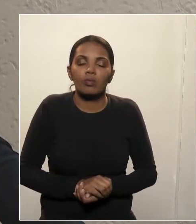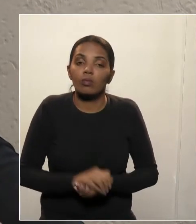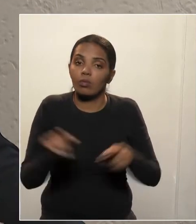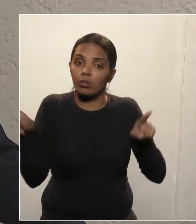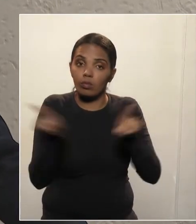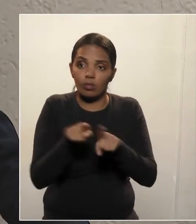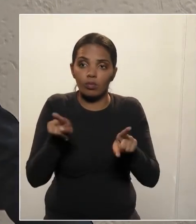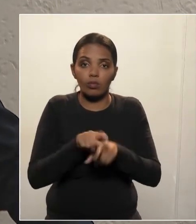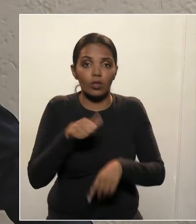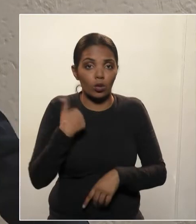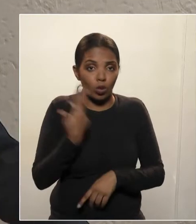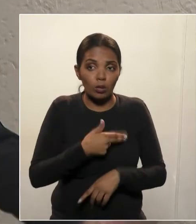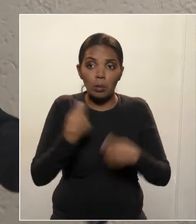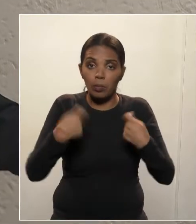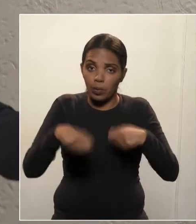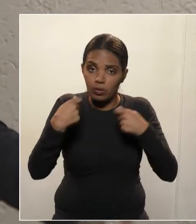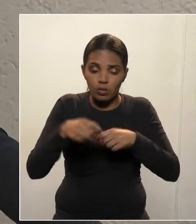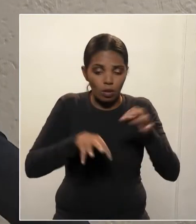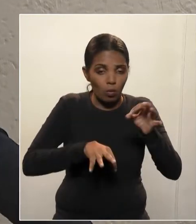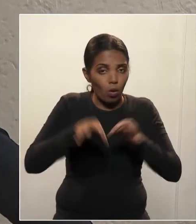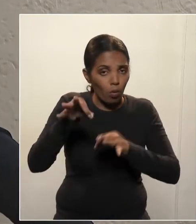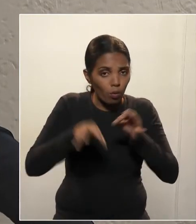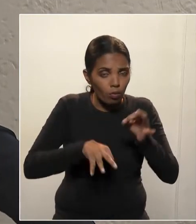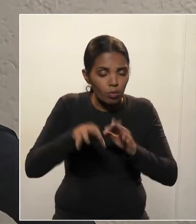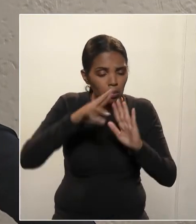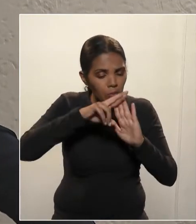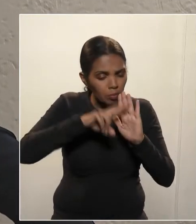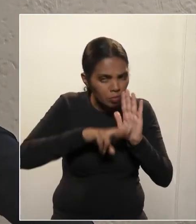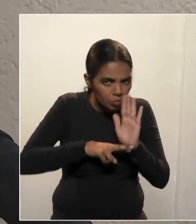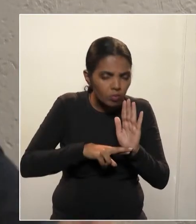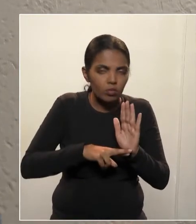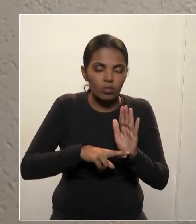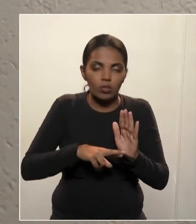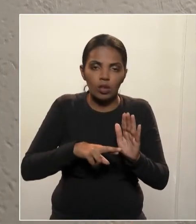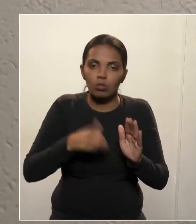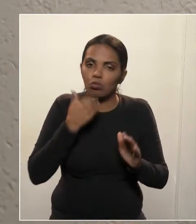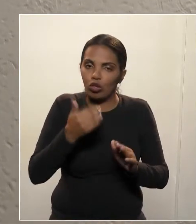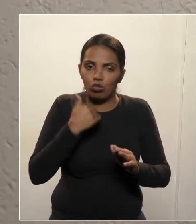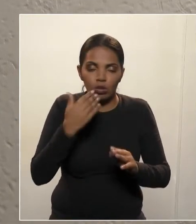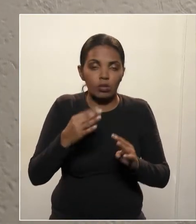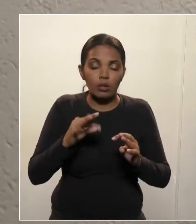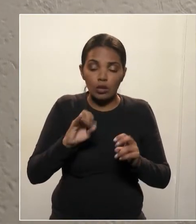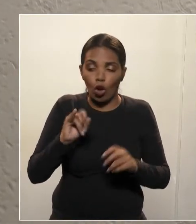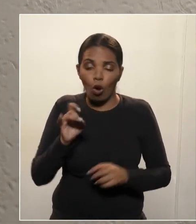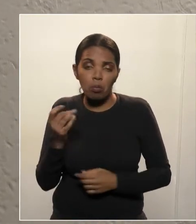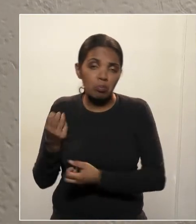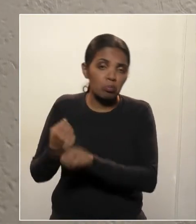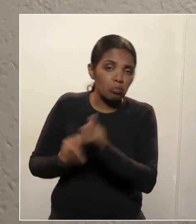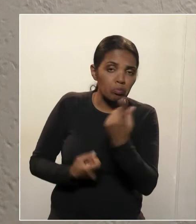precisamos ter disciplina. Não adianta nada a mobilização de alguns se não houver também a dos demais.